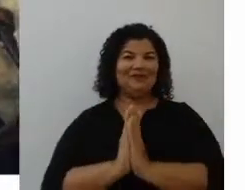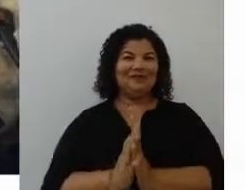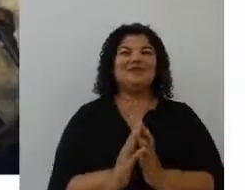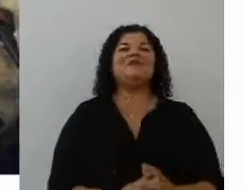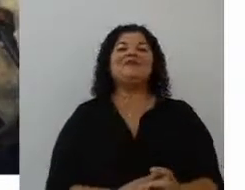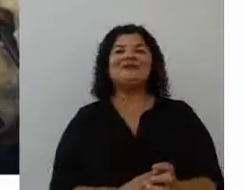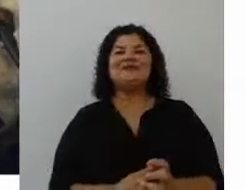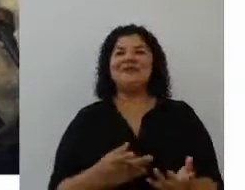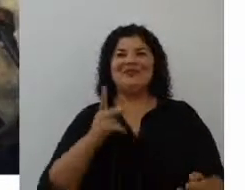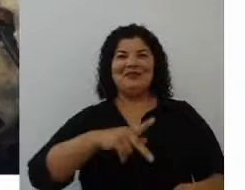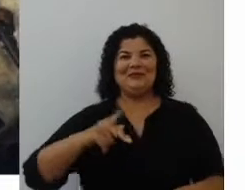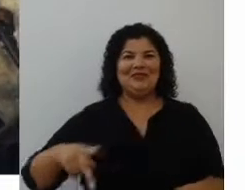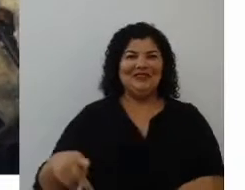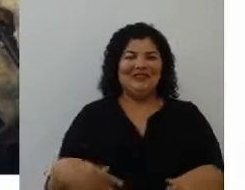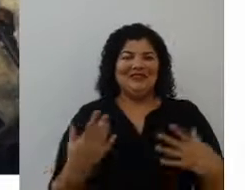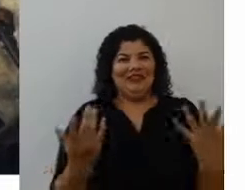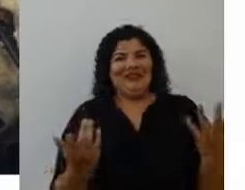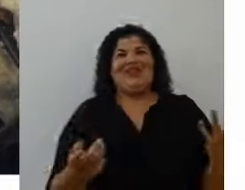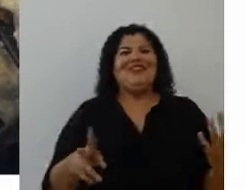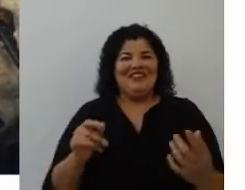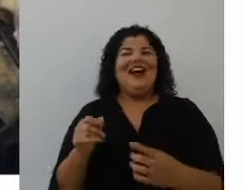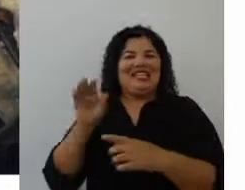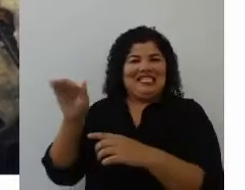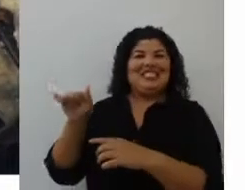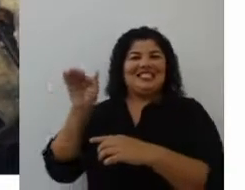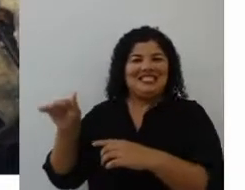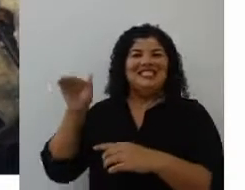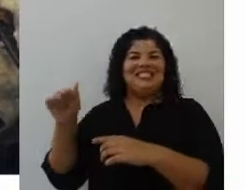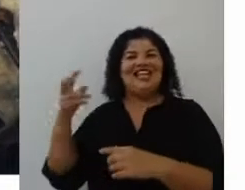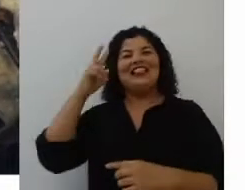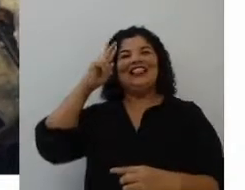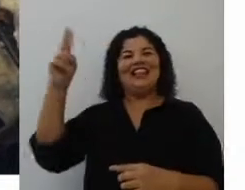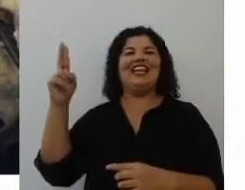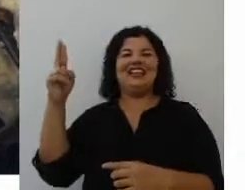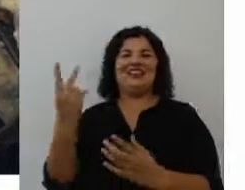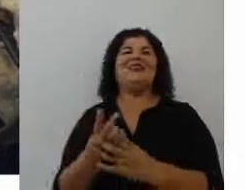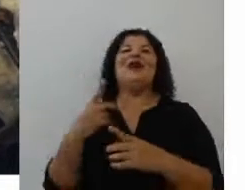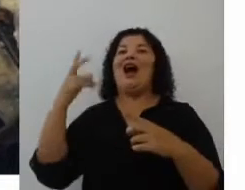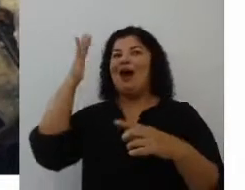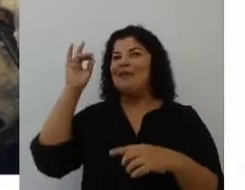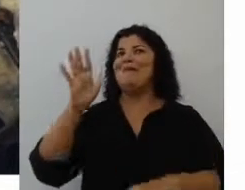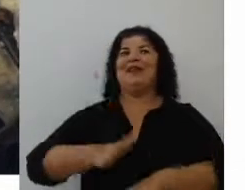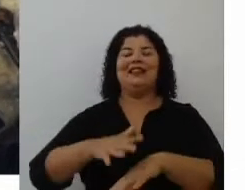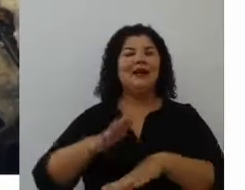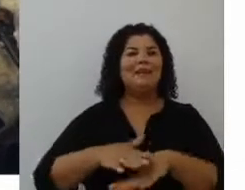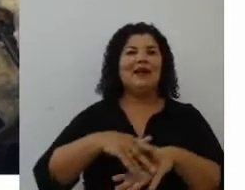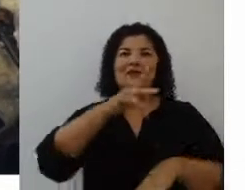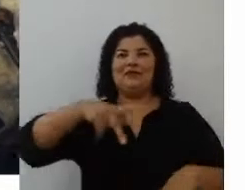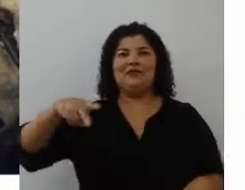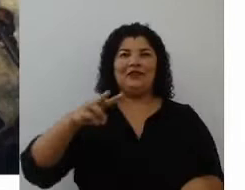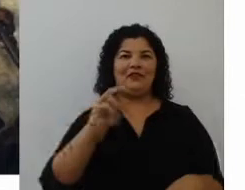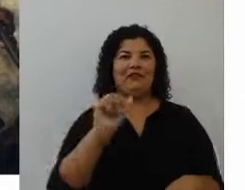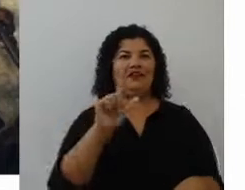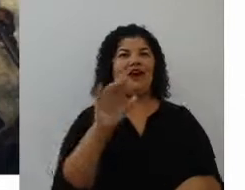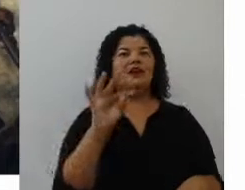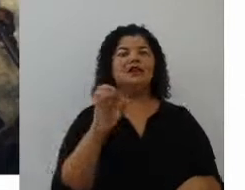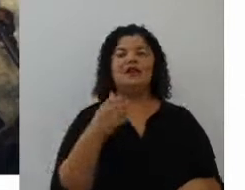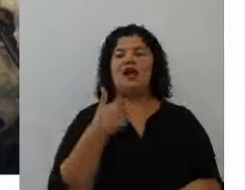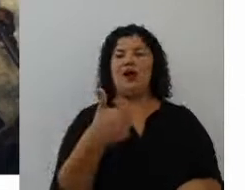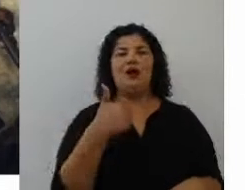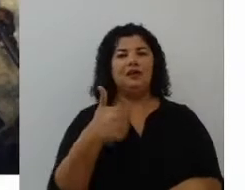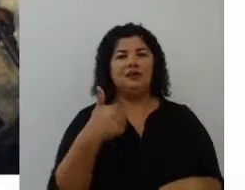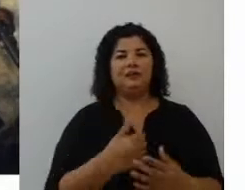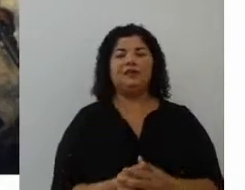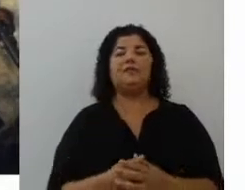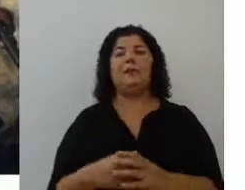acho que eu sou o professor que mais vou cansar meu diretor de imagem, eu e Walter. Amanhã tem matemática com o professor Walter, maravilhoso. Eu fiz questão de colocar